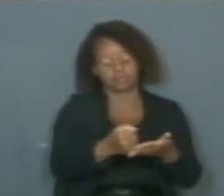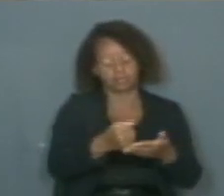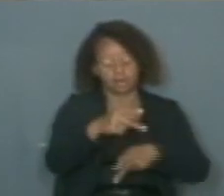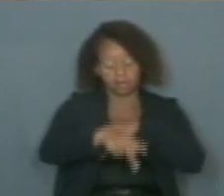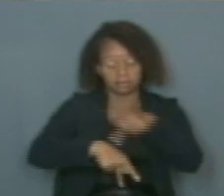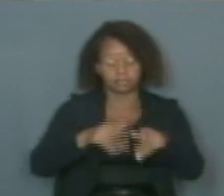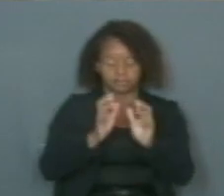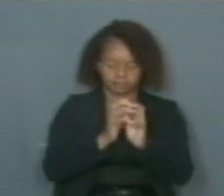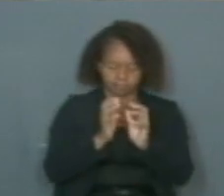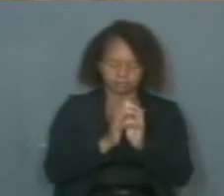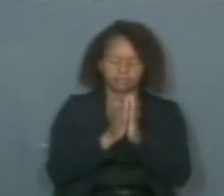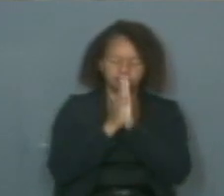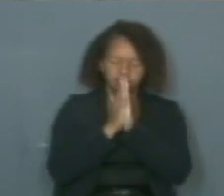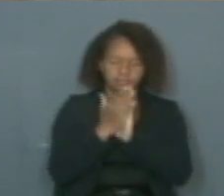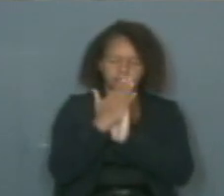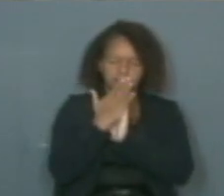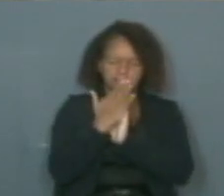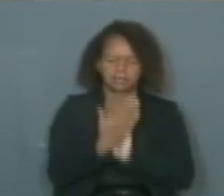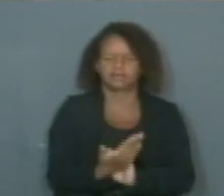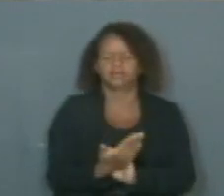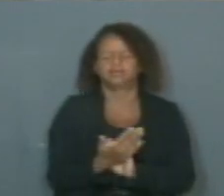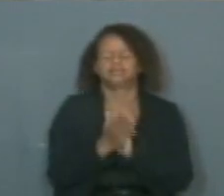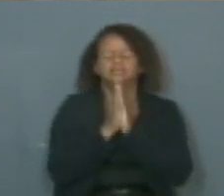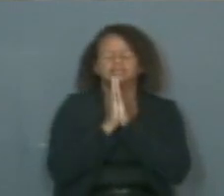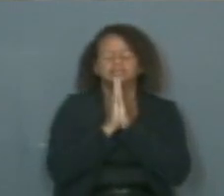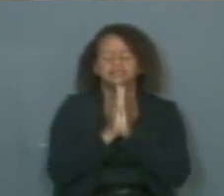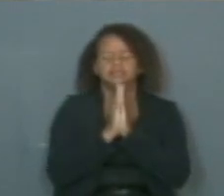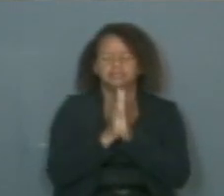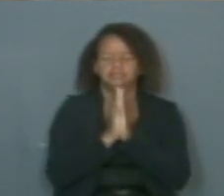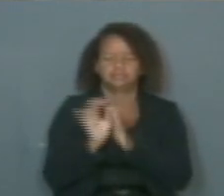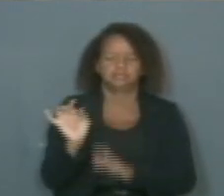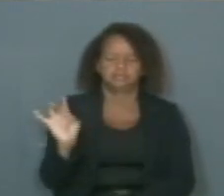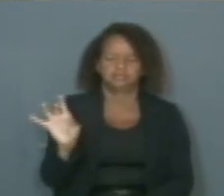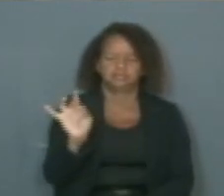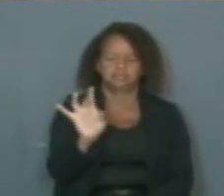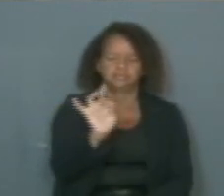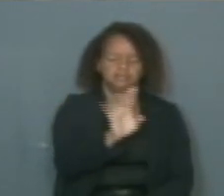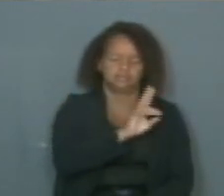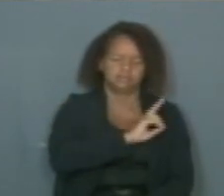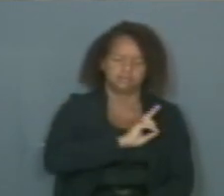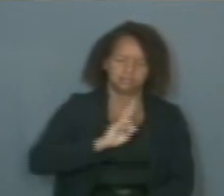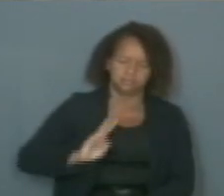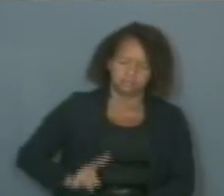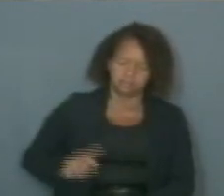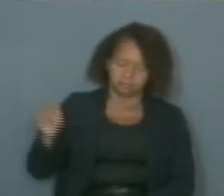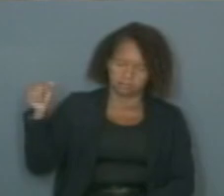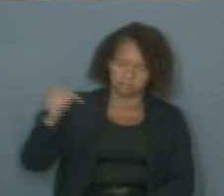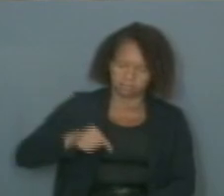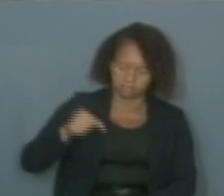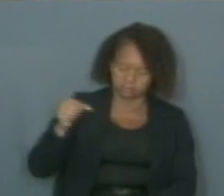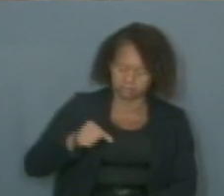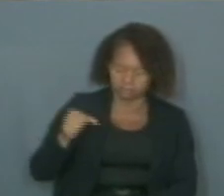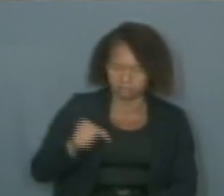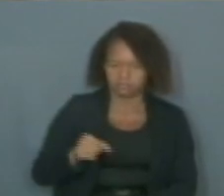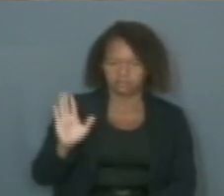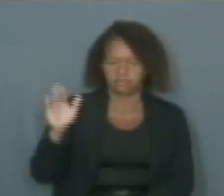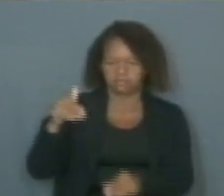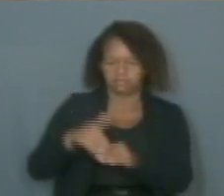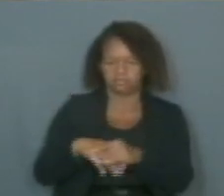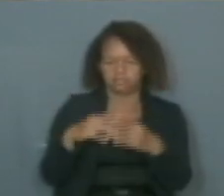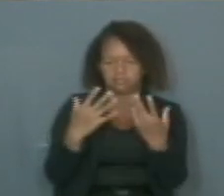Recife. E peço encarecidamente a cada parlamentar que está aqui hoje para